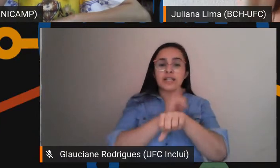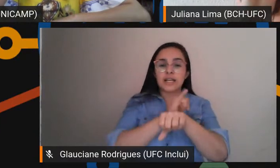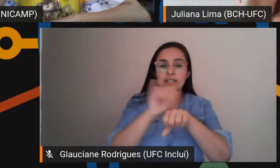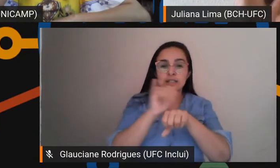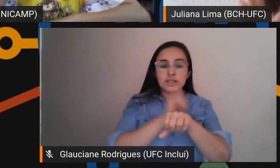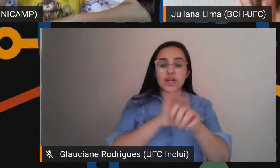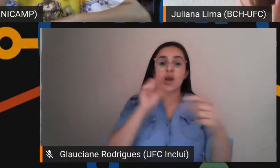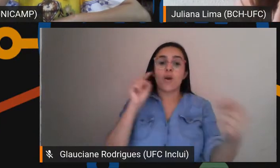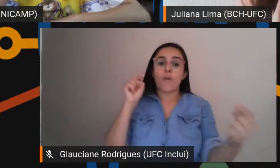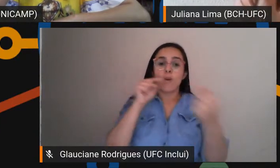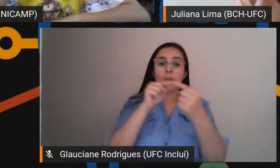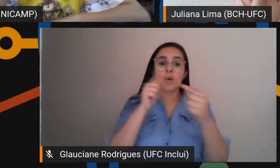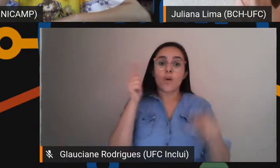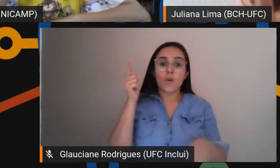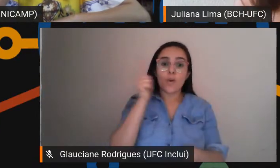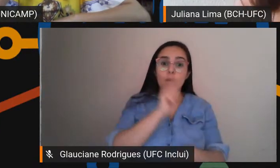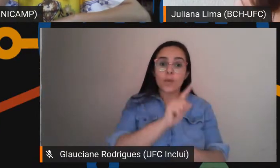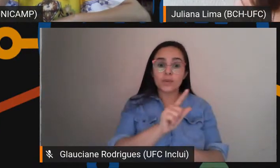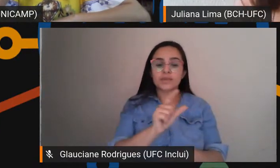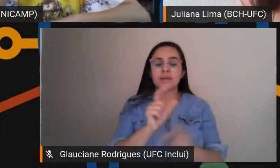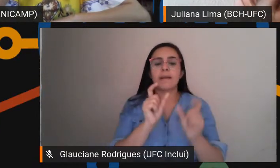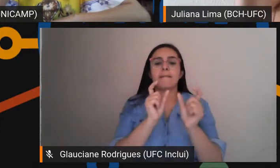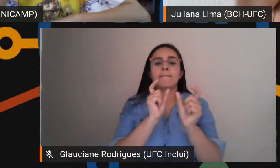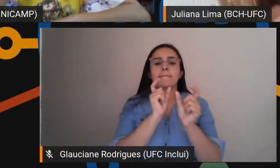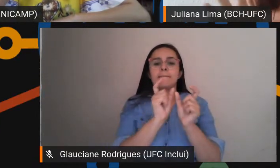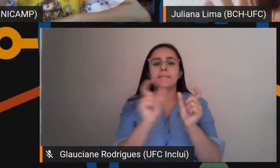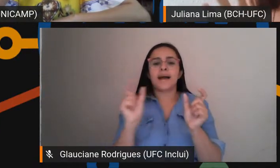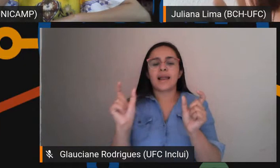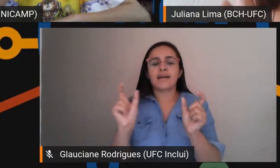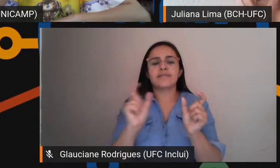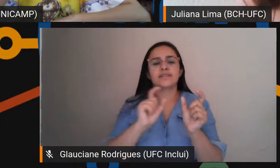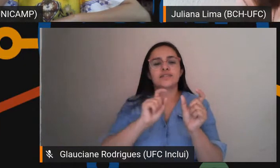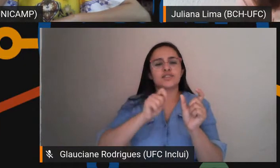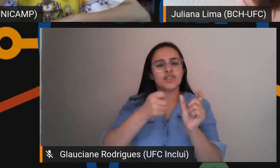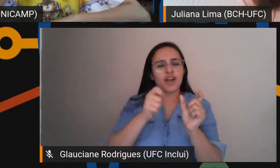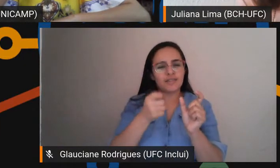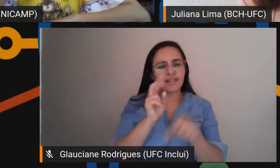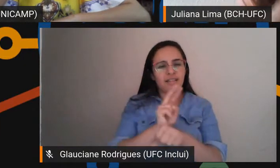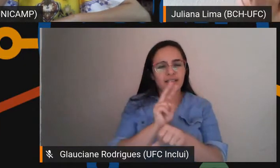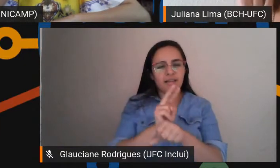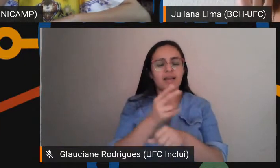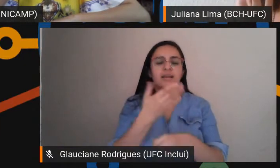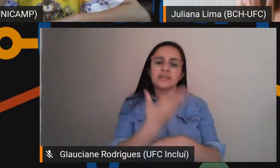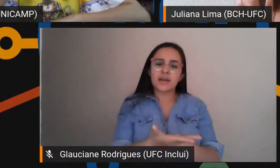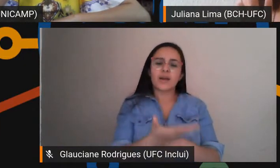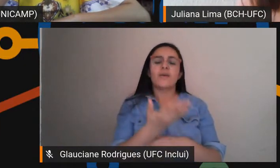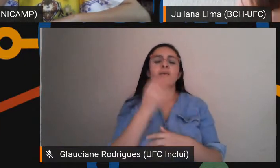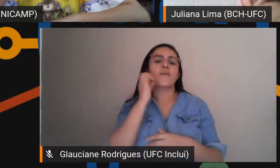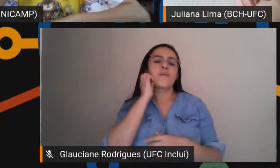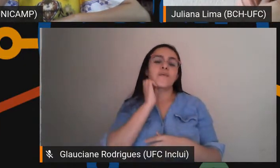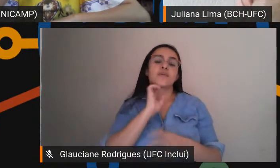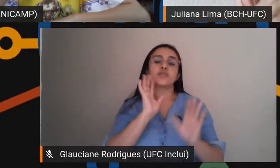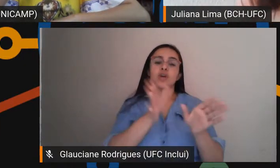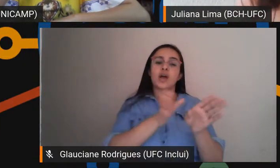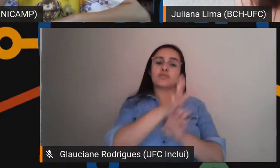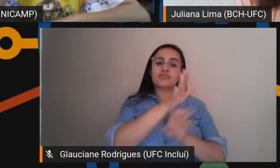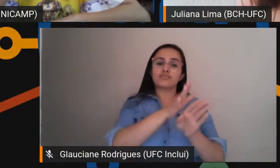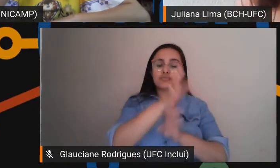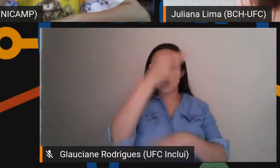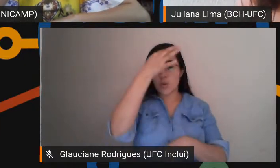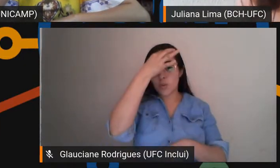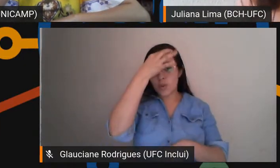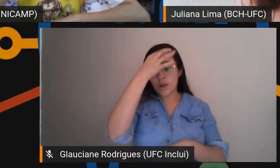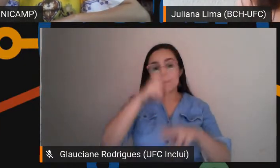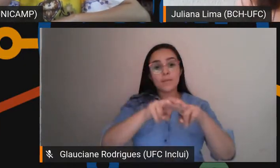no, nas palavras-chave ideais, eu disse, ótimo. Então, eles já são conscientizados disso. Acho que é por isso que eu não tenho